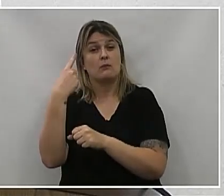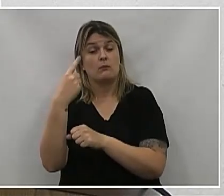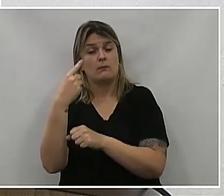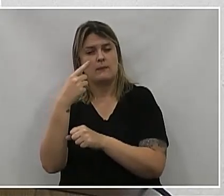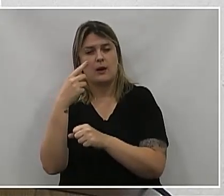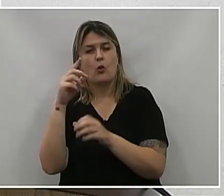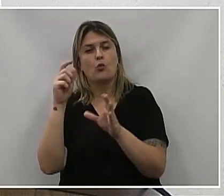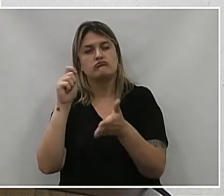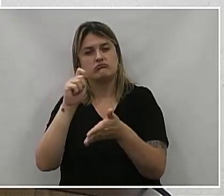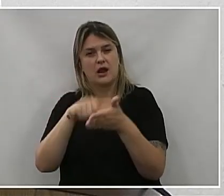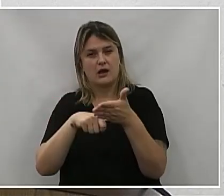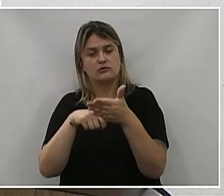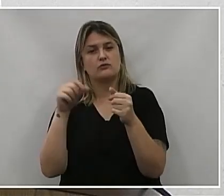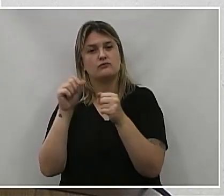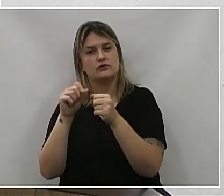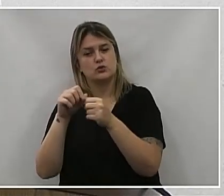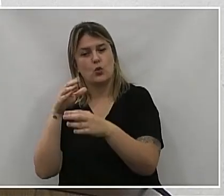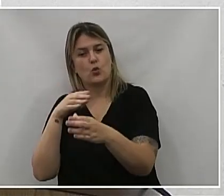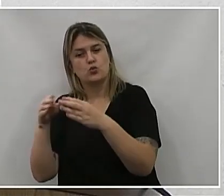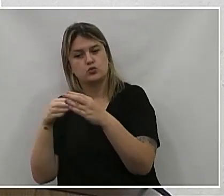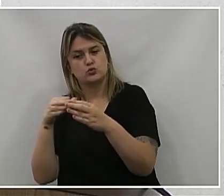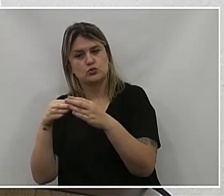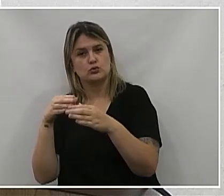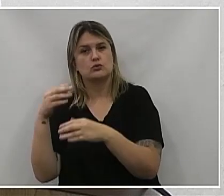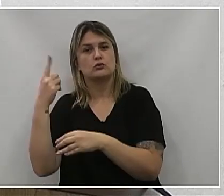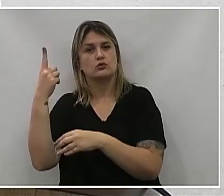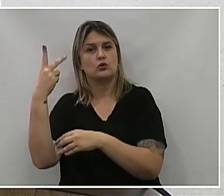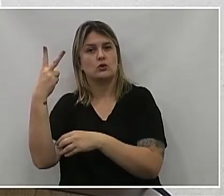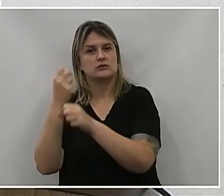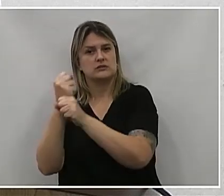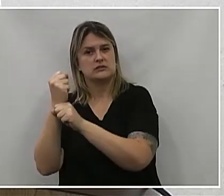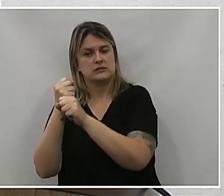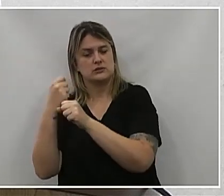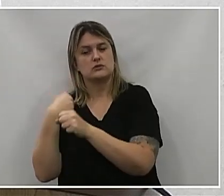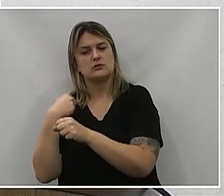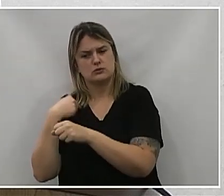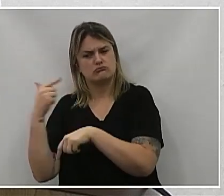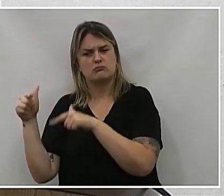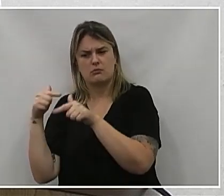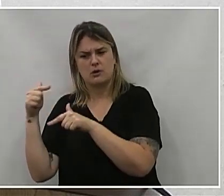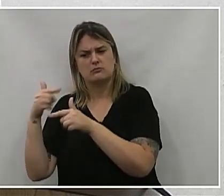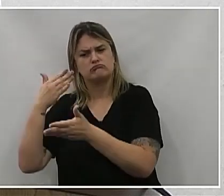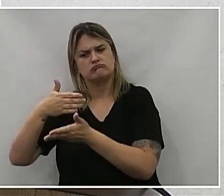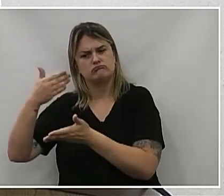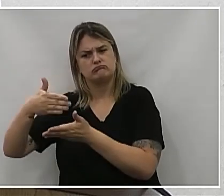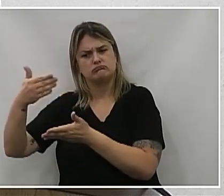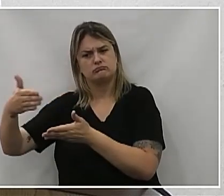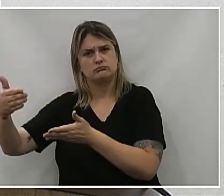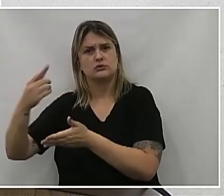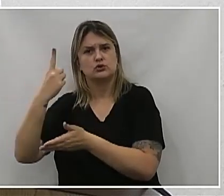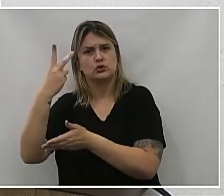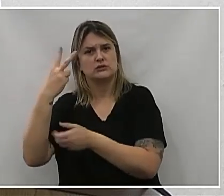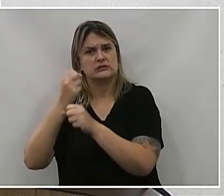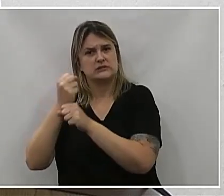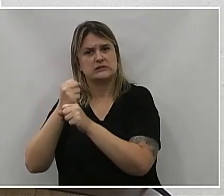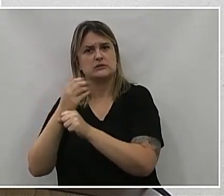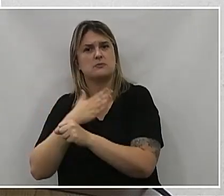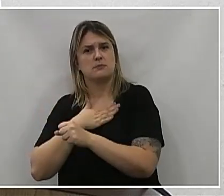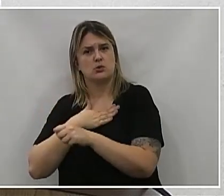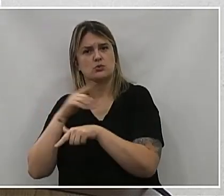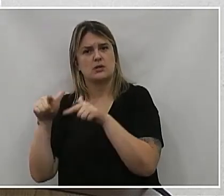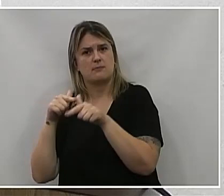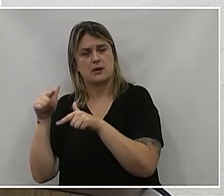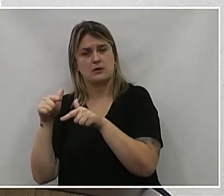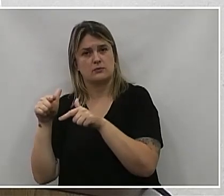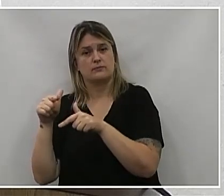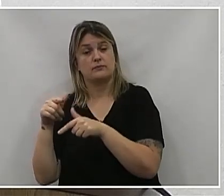público, passei, e há 12 anos dou aula lá. Há 12 anos, o meu trabalho estava bom. A